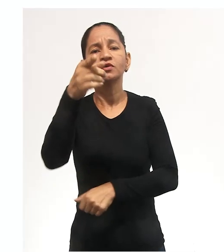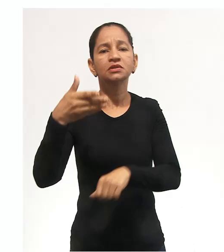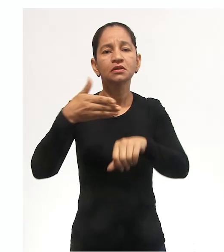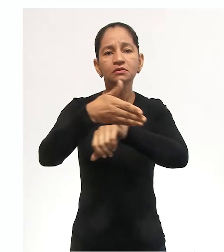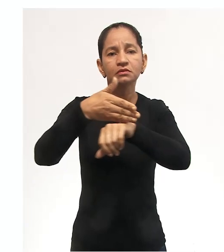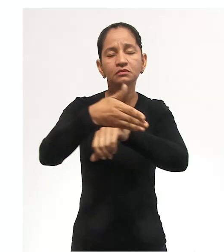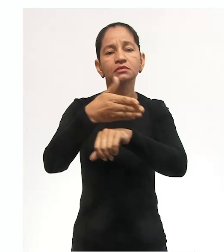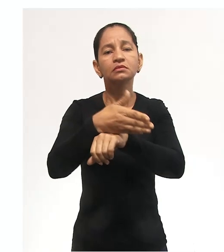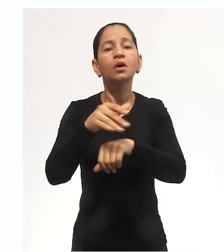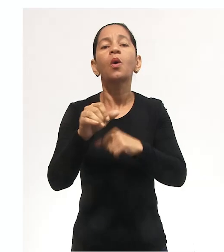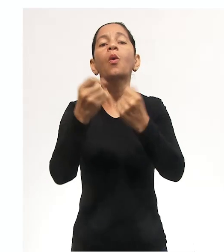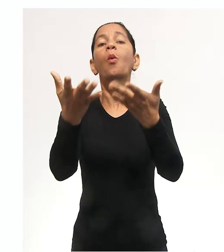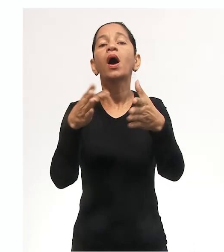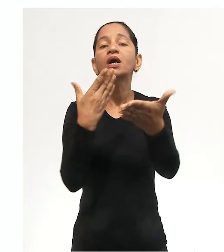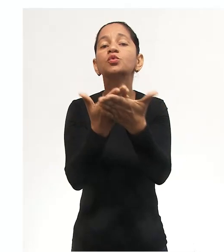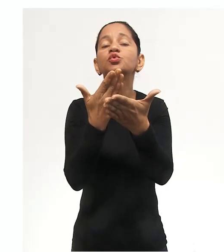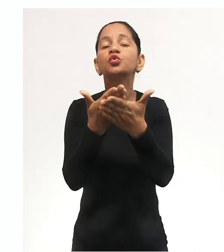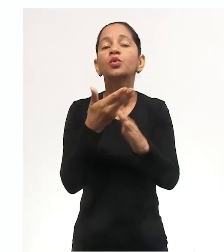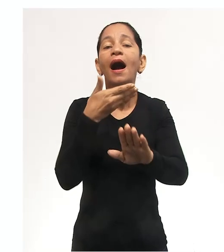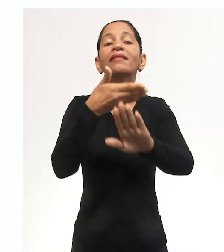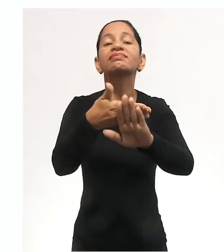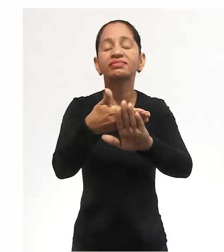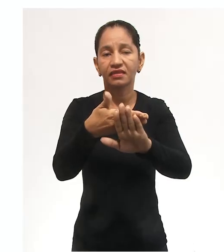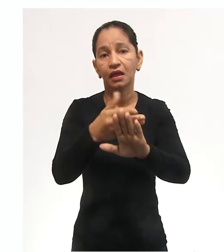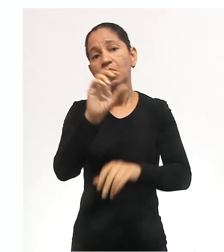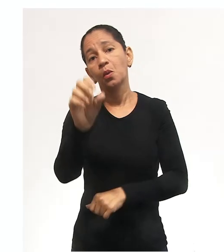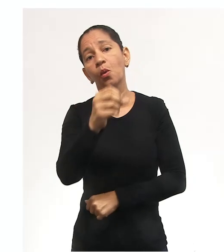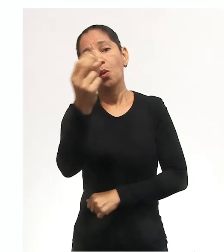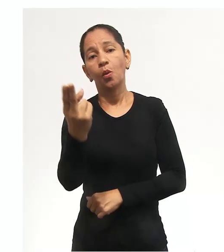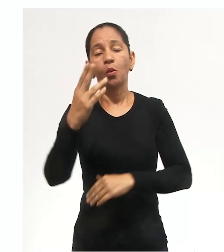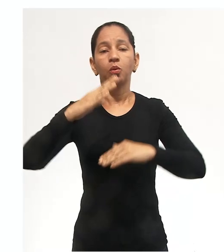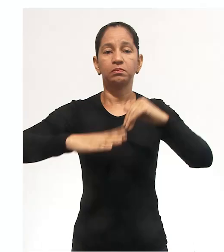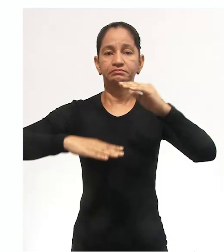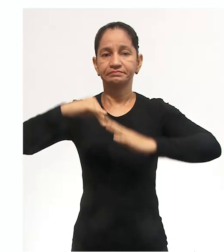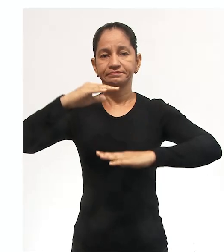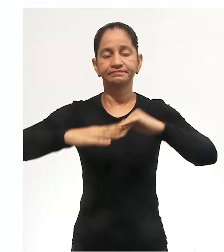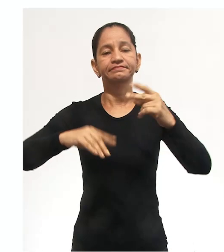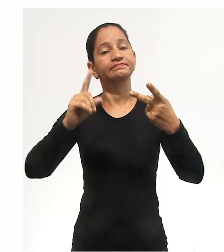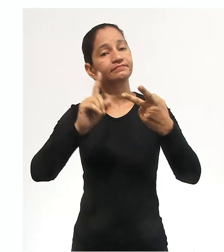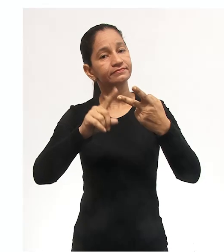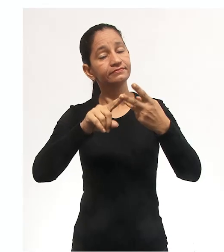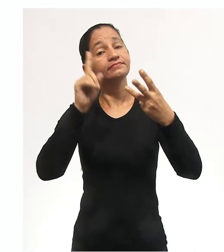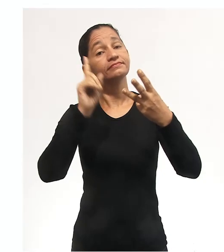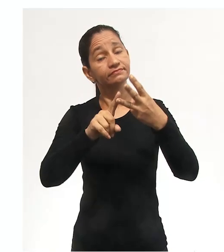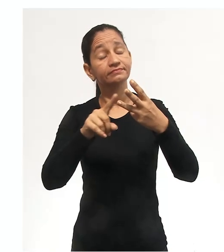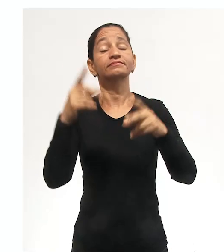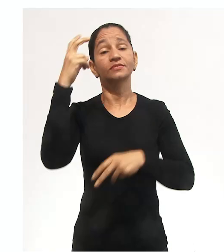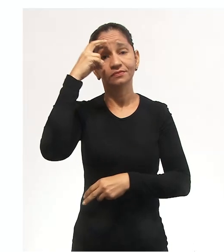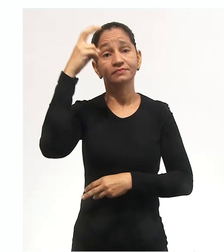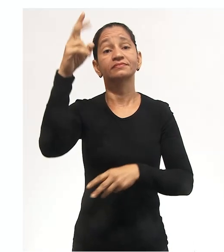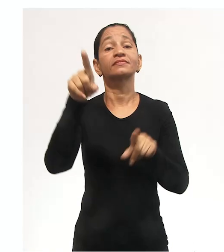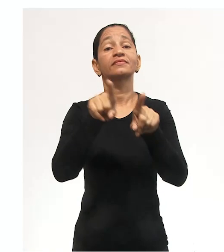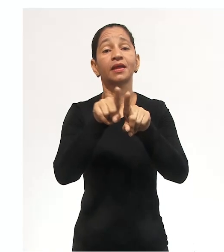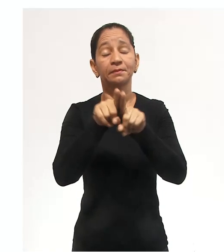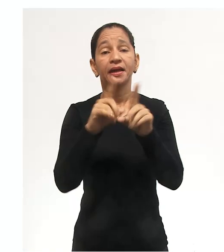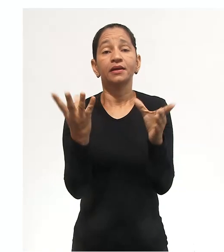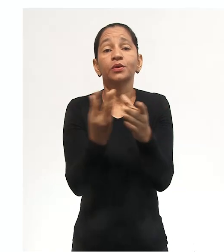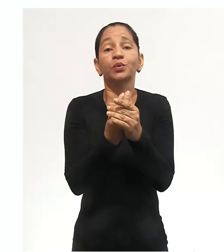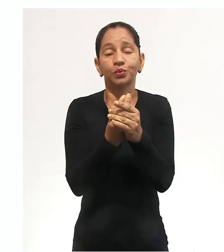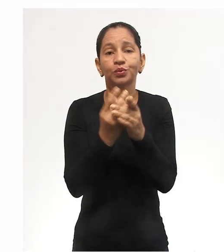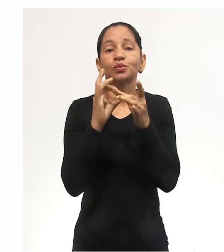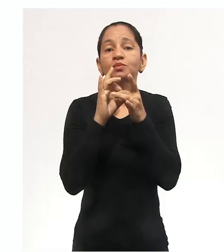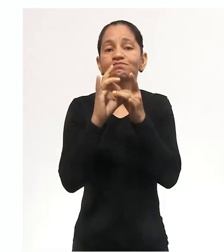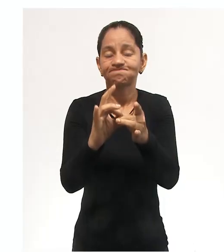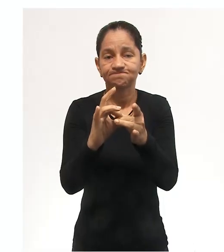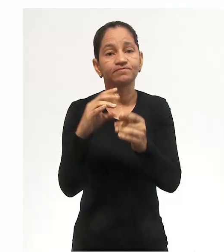à escola, isso também, ou do grupo profissional ou cultural, isso vai influenciar também na diferença da fala,